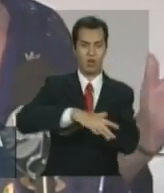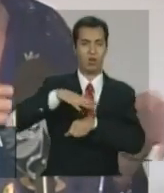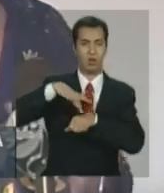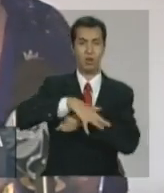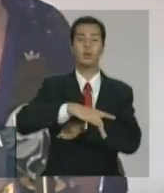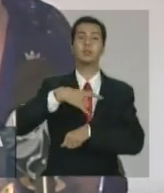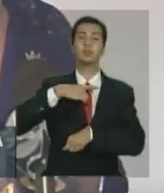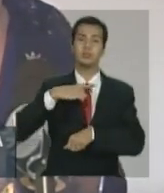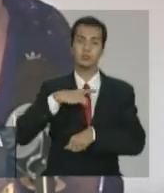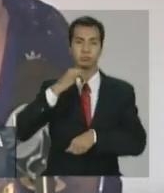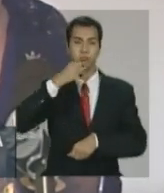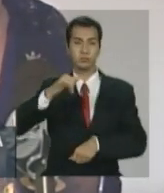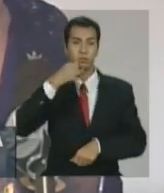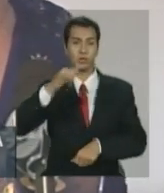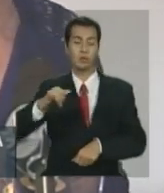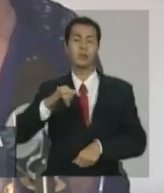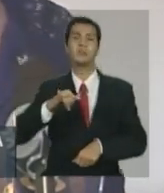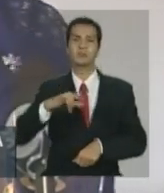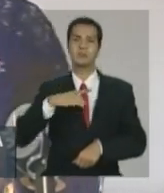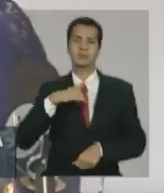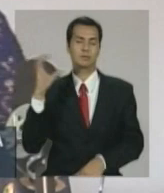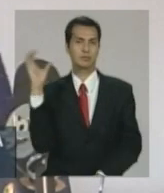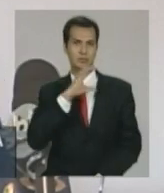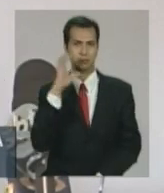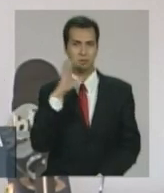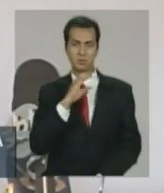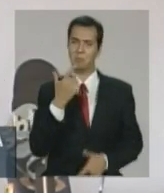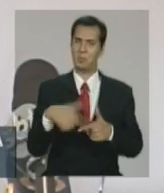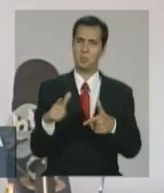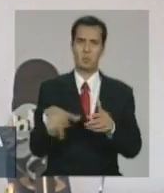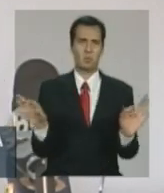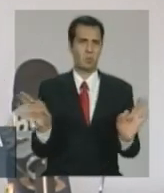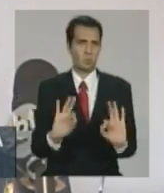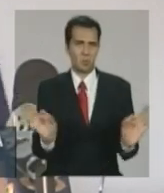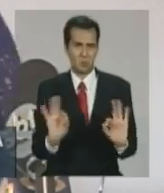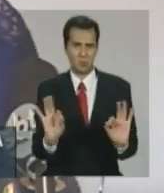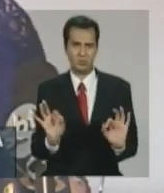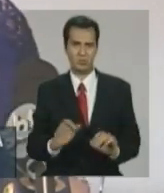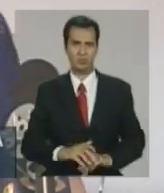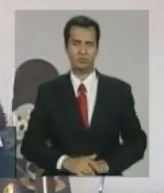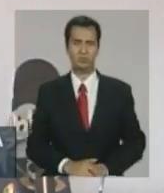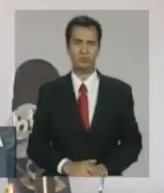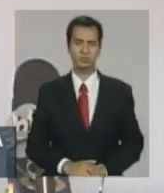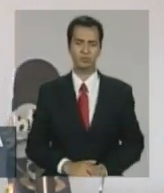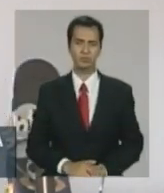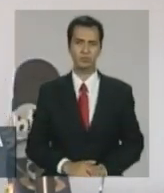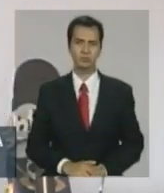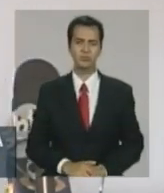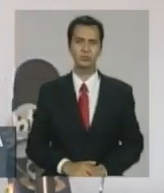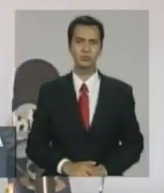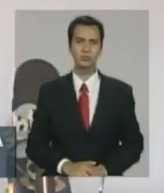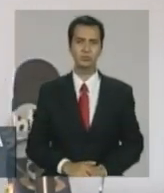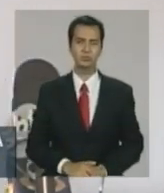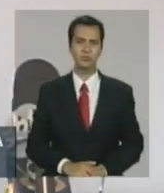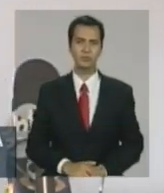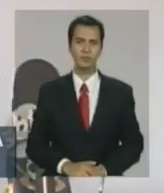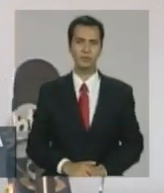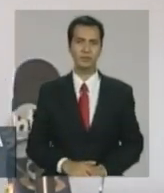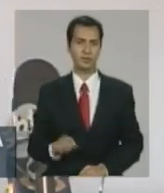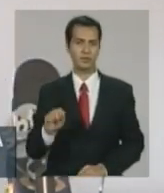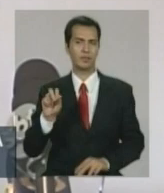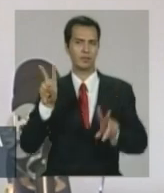Elas não tiveram tanto problema nessa questão de meio ambiente.